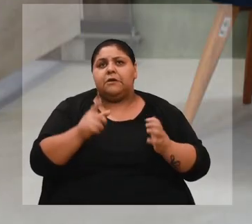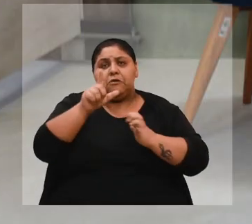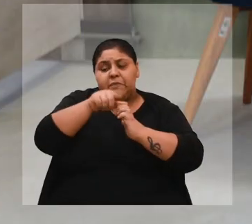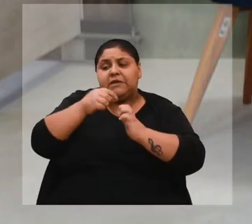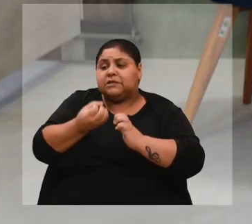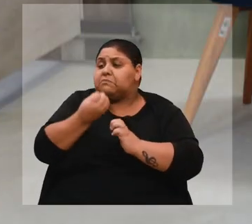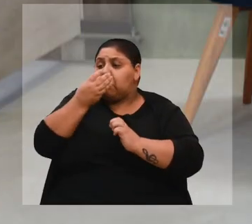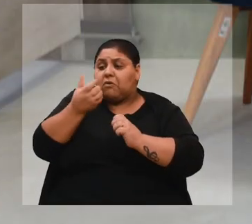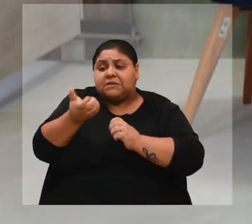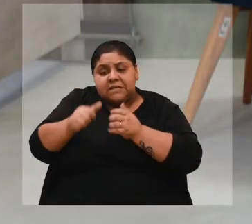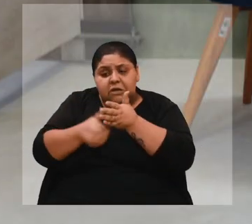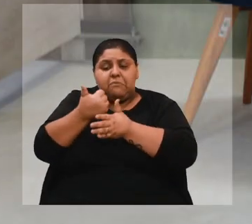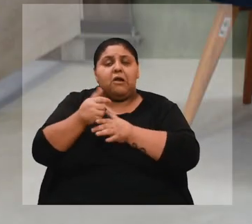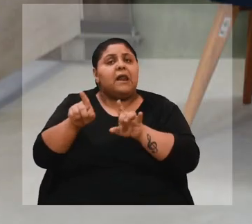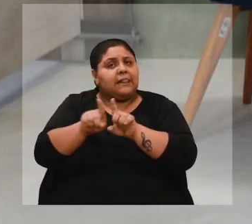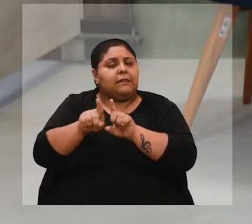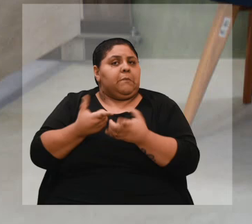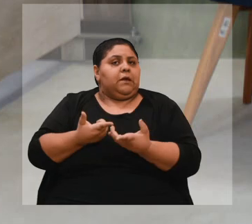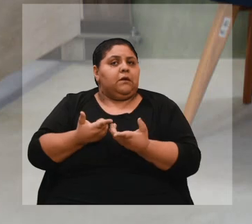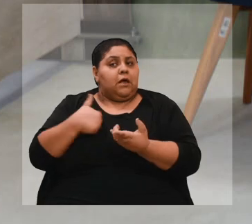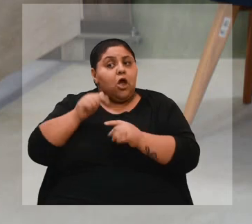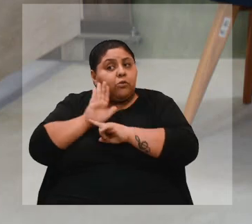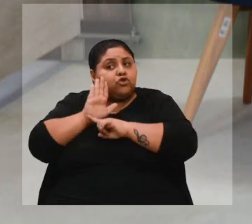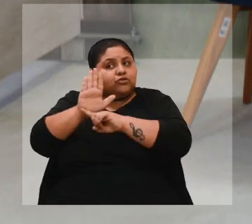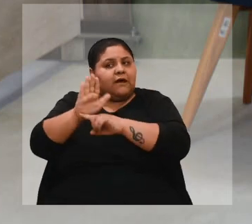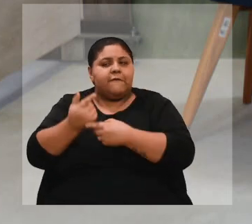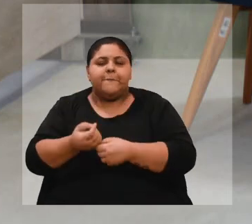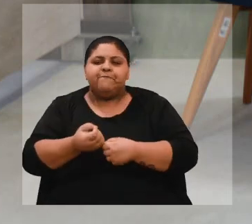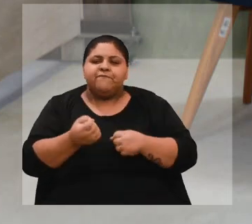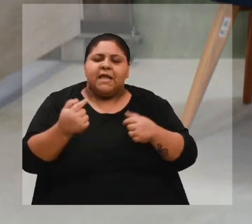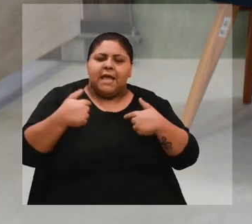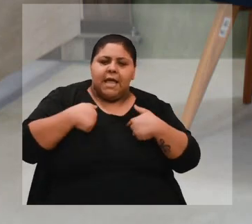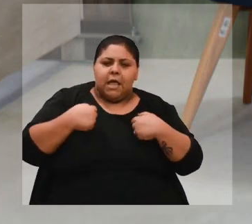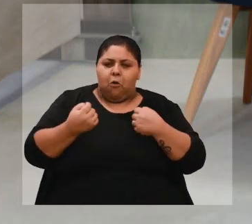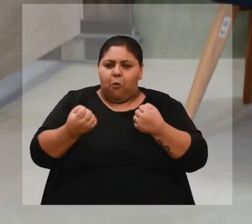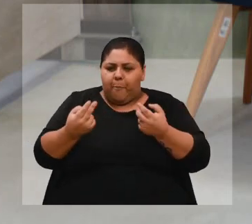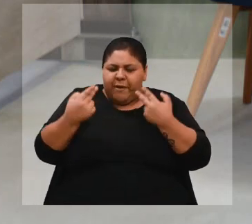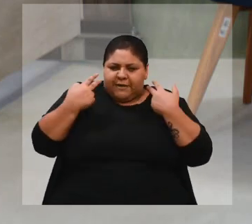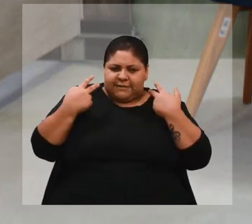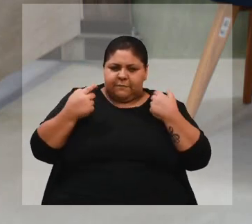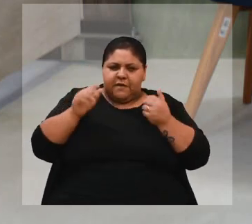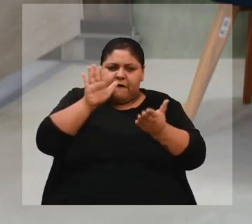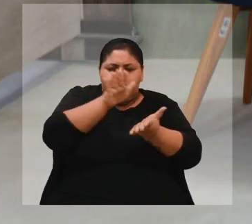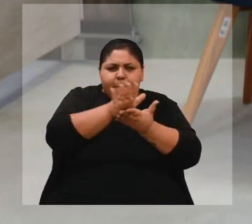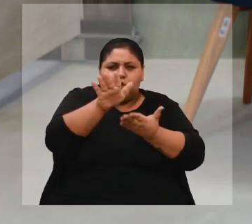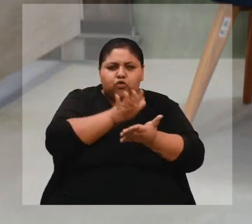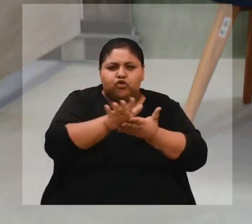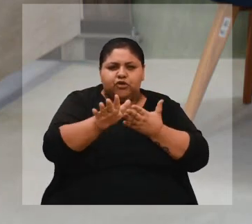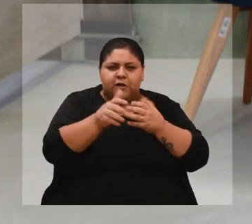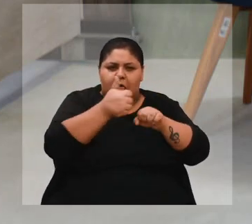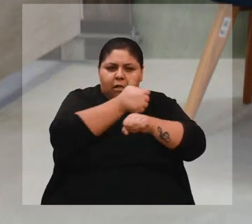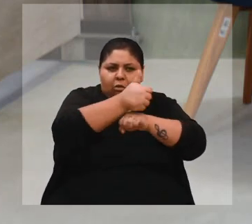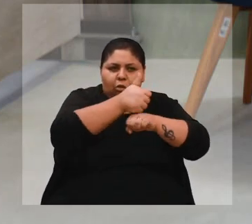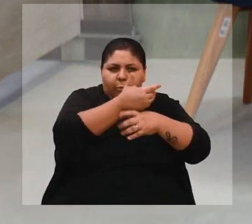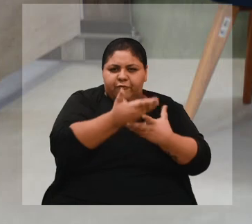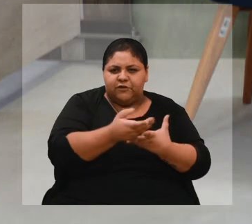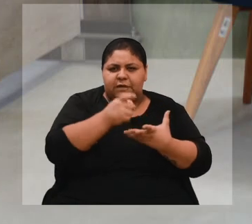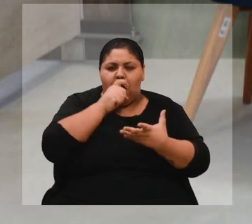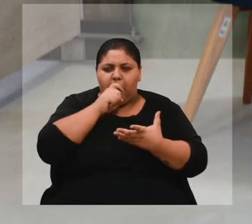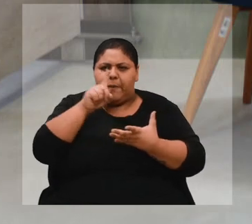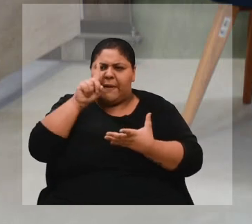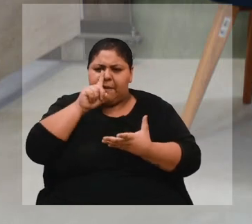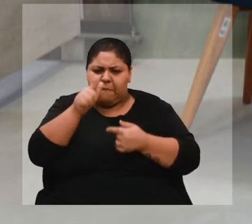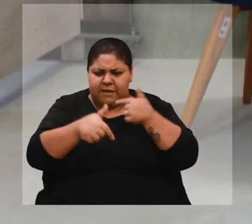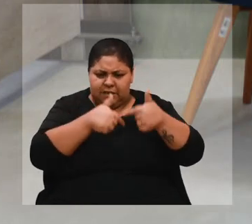Mas também empresas boas que queriam melhorar, né? Claro. Então, e eu percebia quanto a produtividade do trabalhador, do